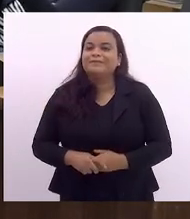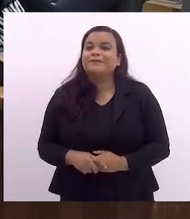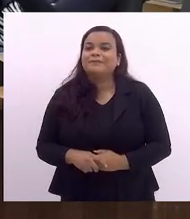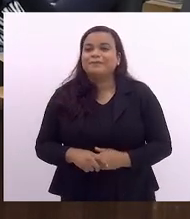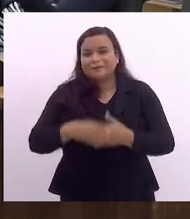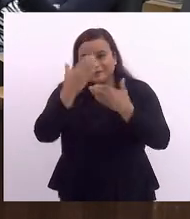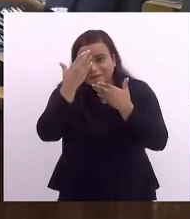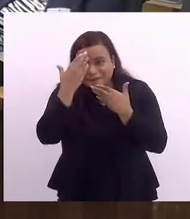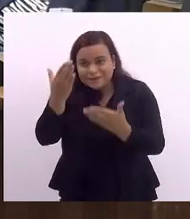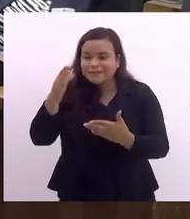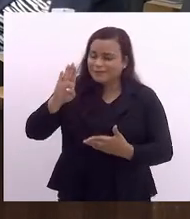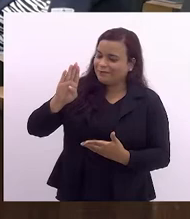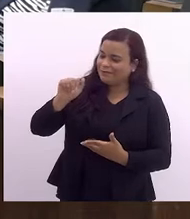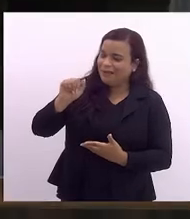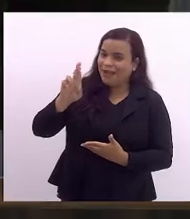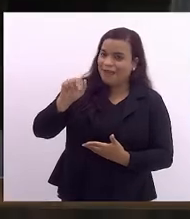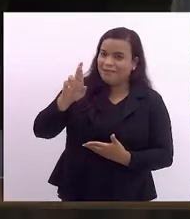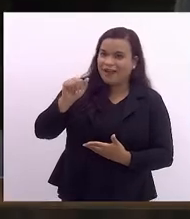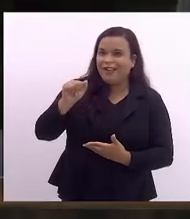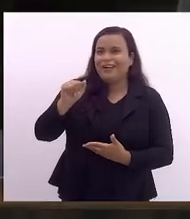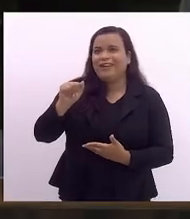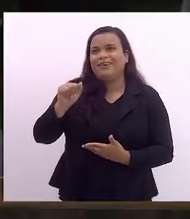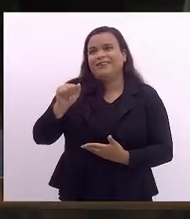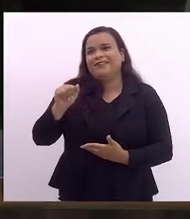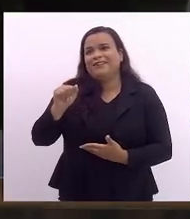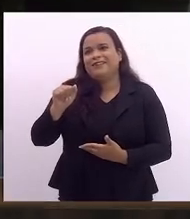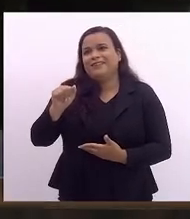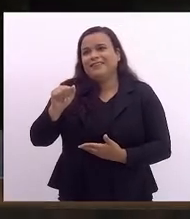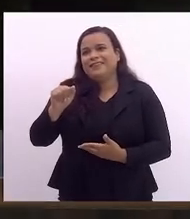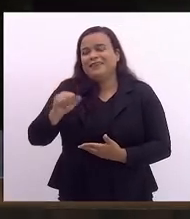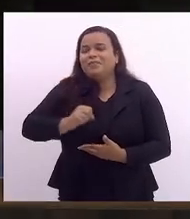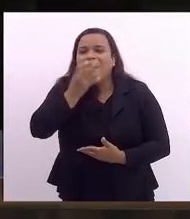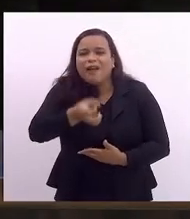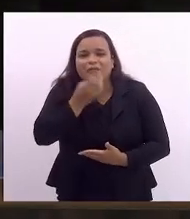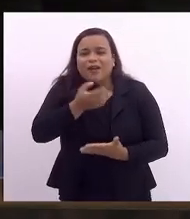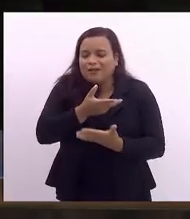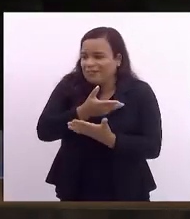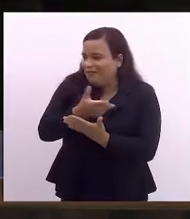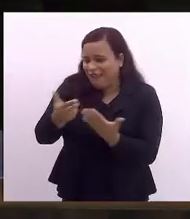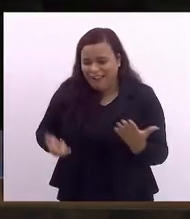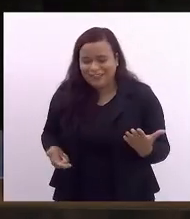Muito obrigado, Bárbara. São muitos relatos